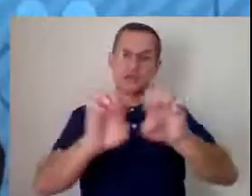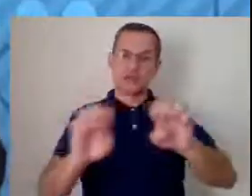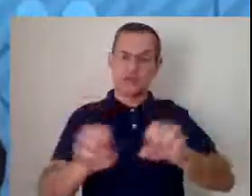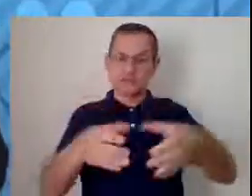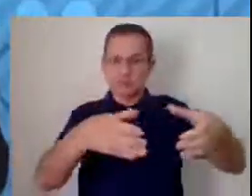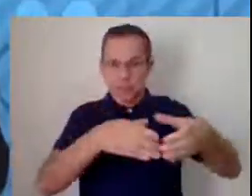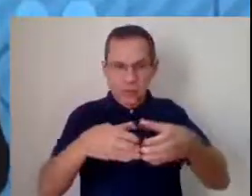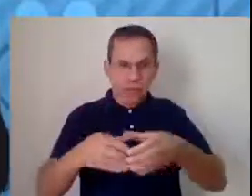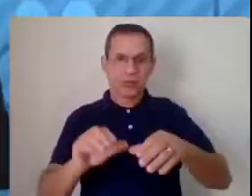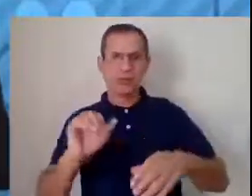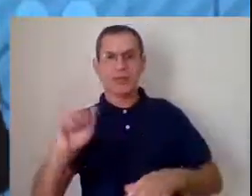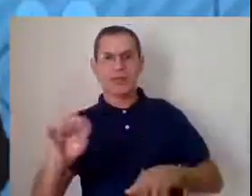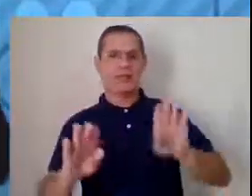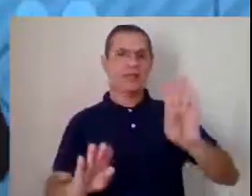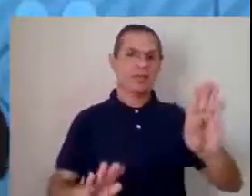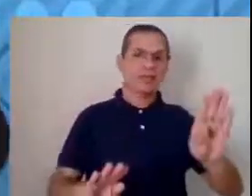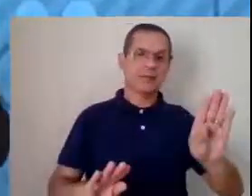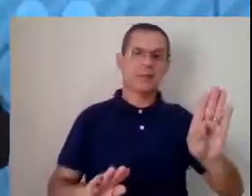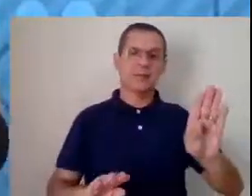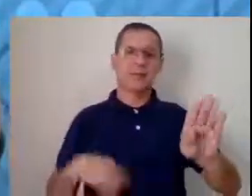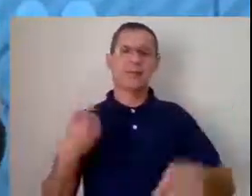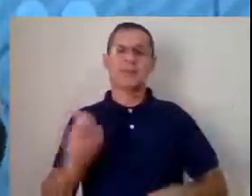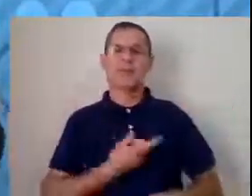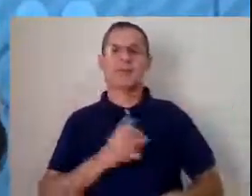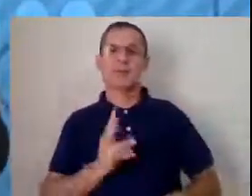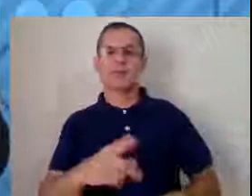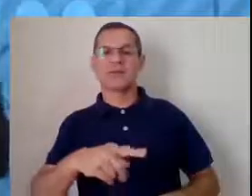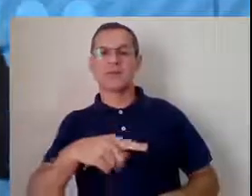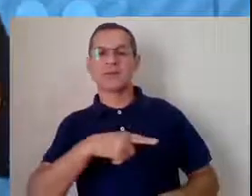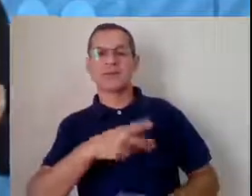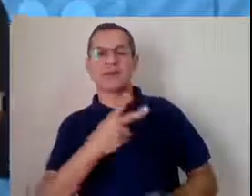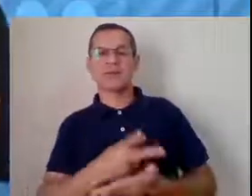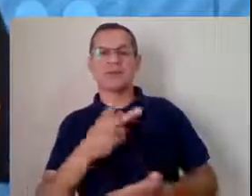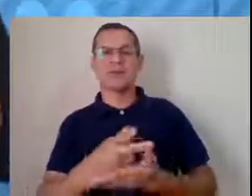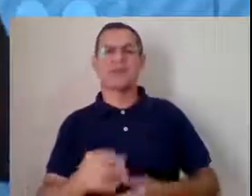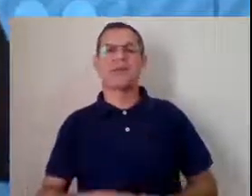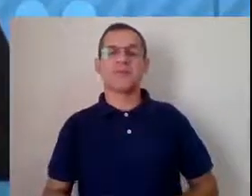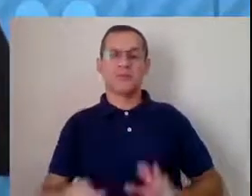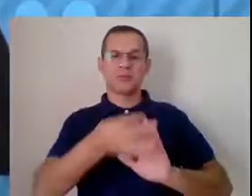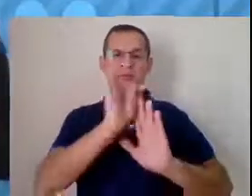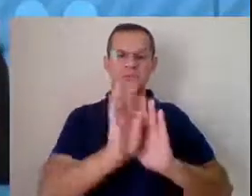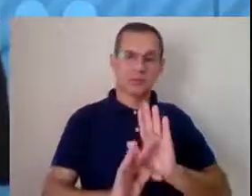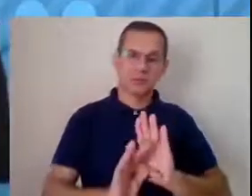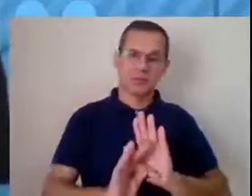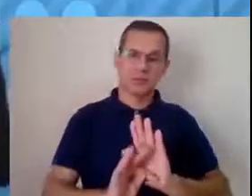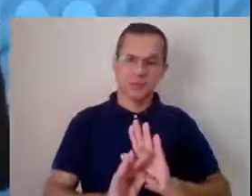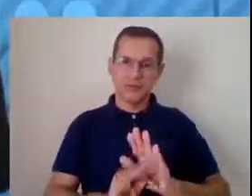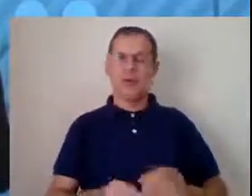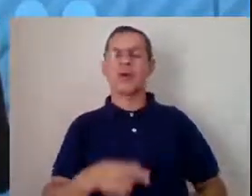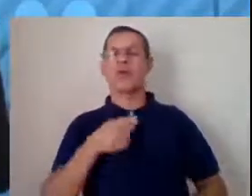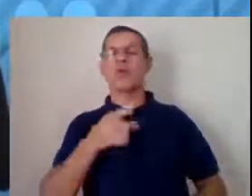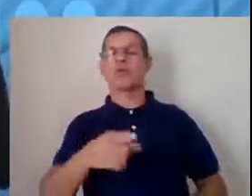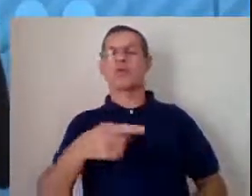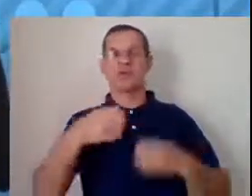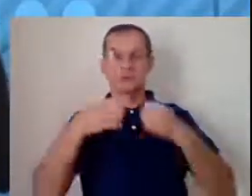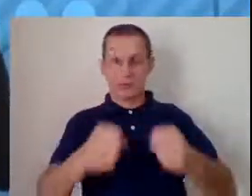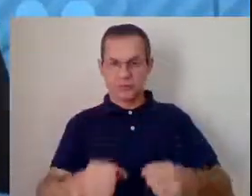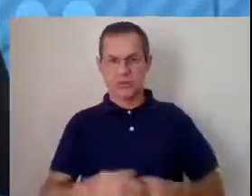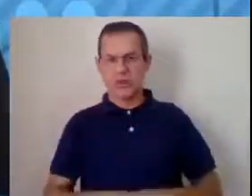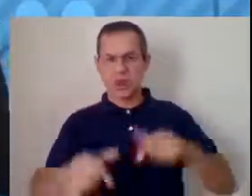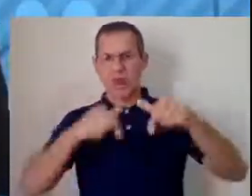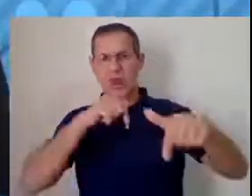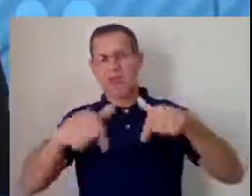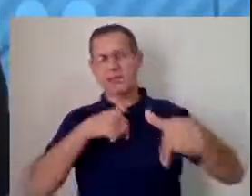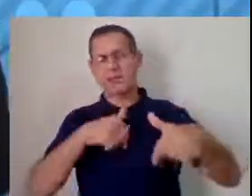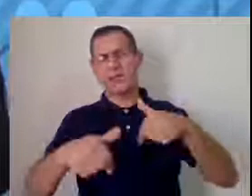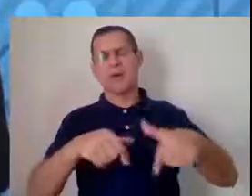aquele conjunto A e B, nós sempre traremos ali no enunciado. Para quê? Para você poder